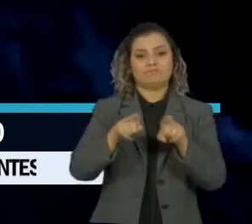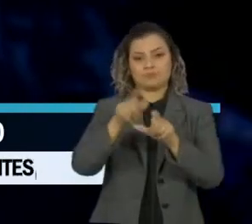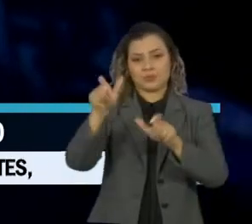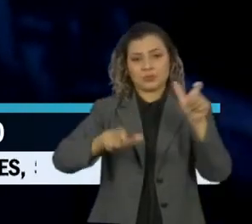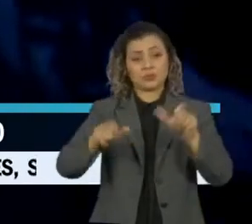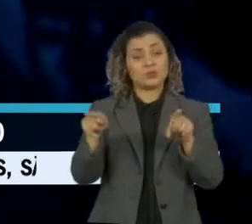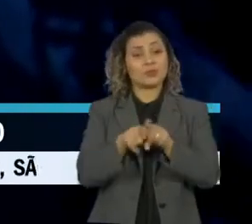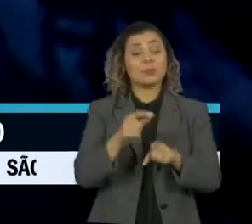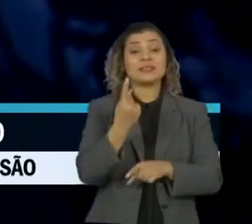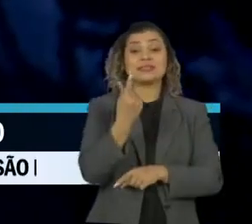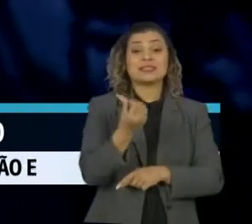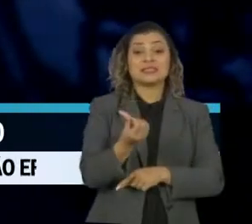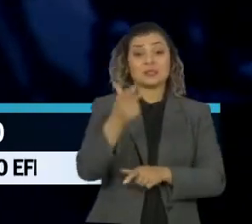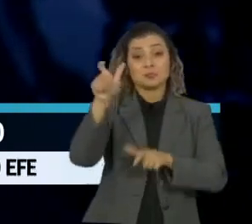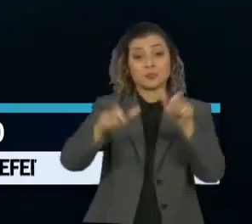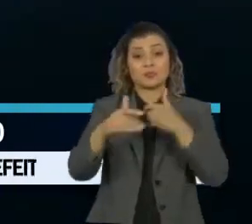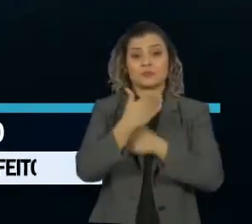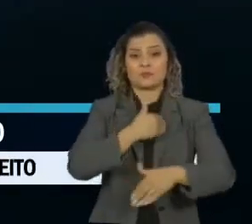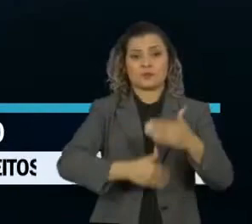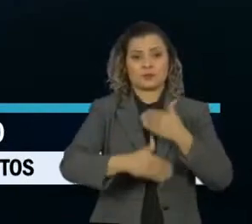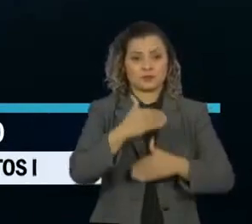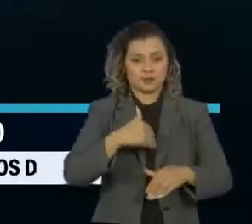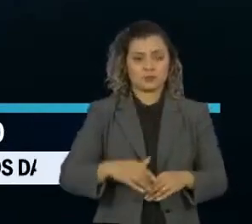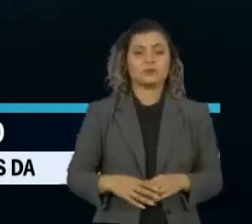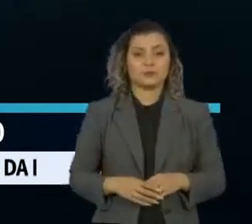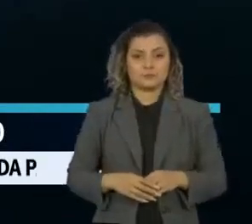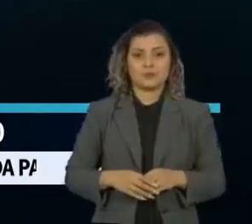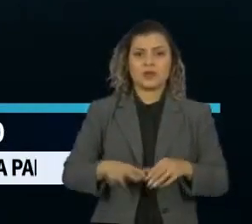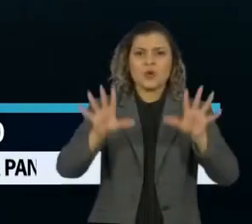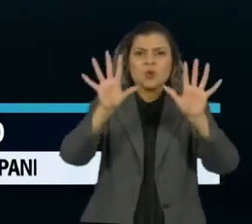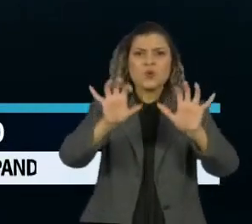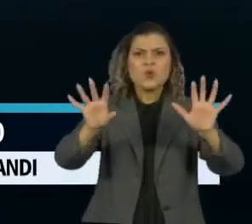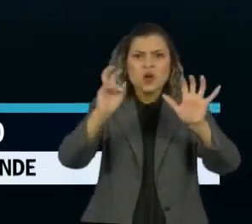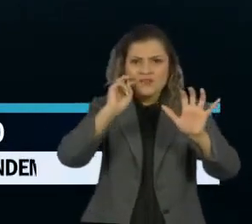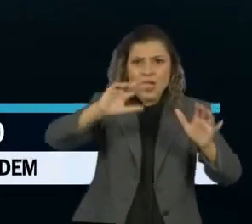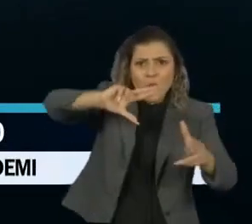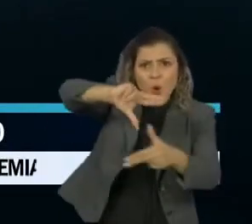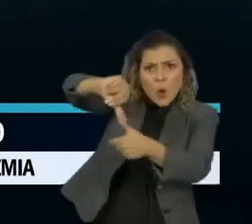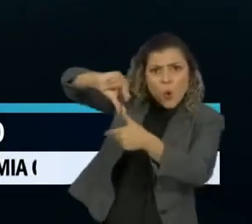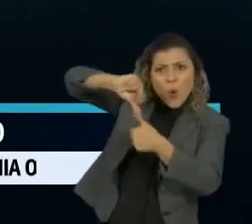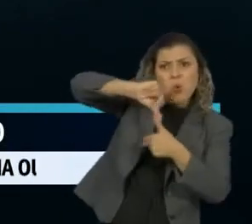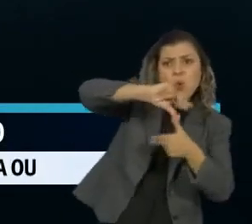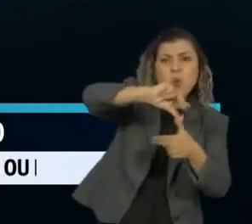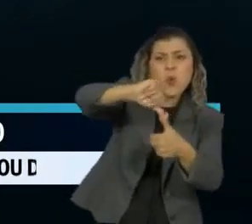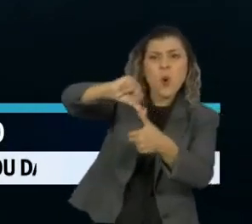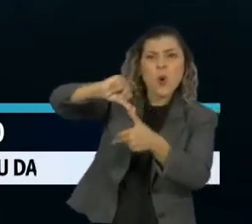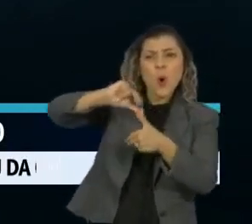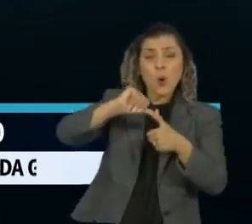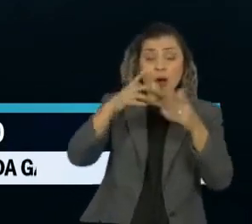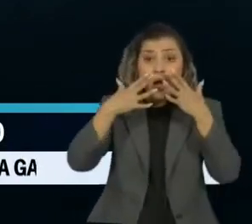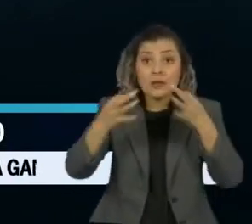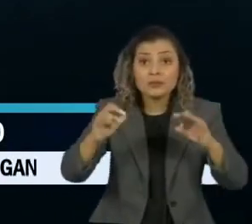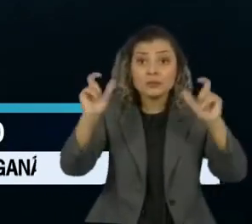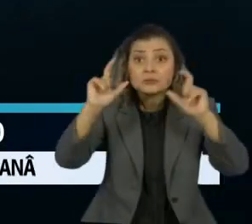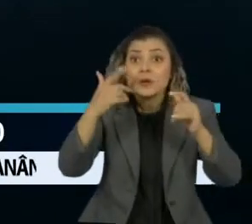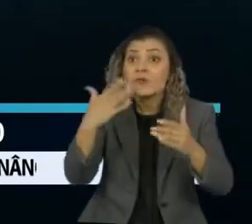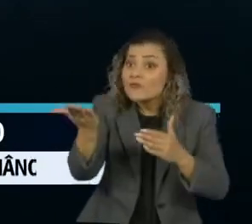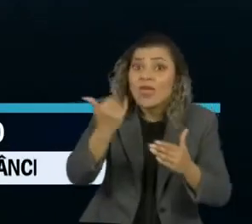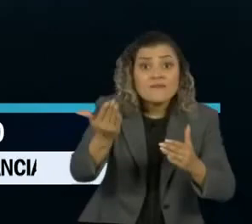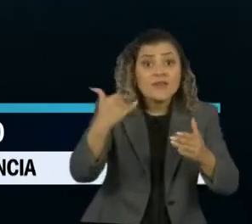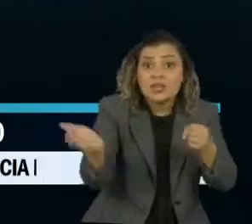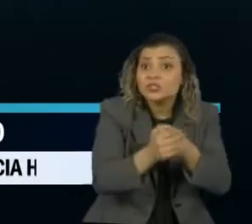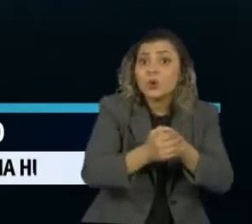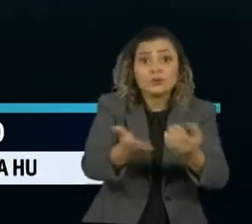pelo menos 16 pessoas feridas. A nuvem em forma de funil acendeu o alerta. Entrem para dentro, vamos